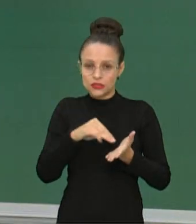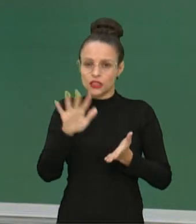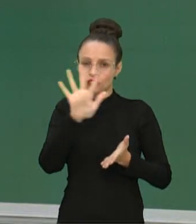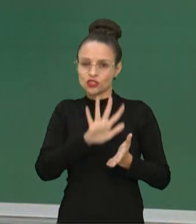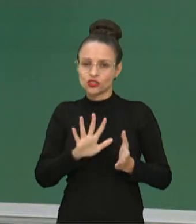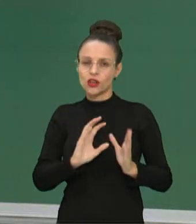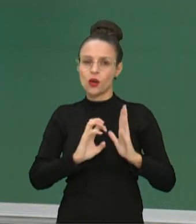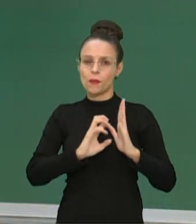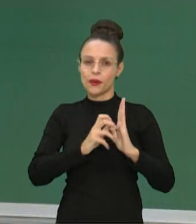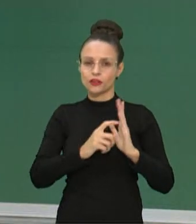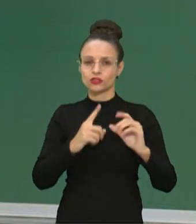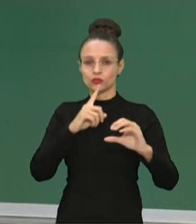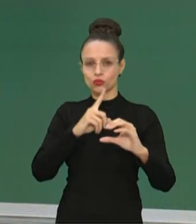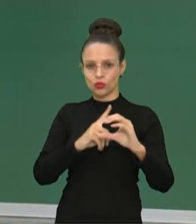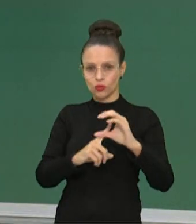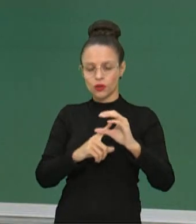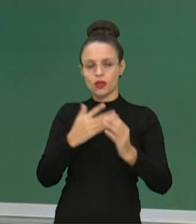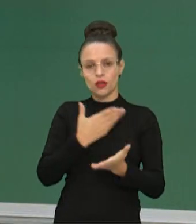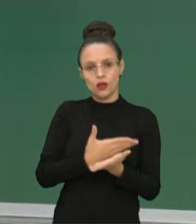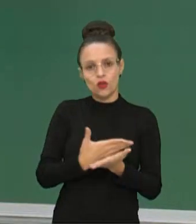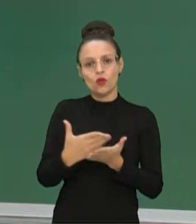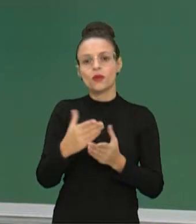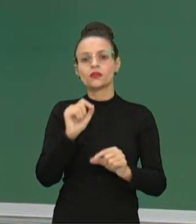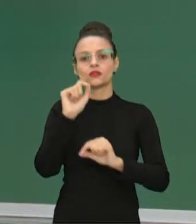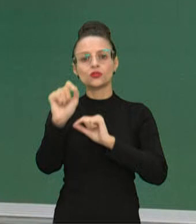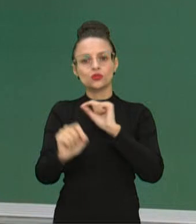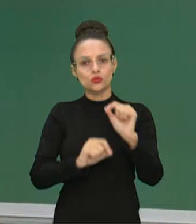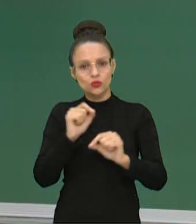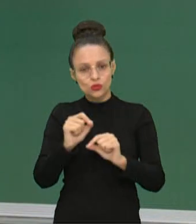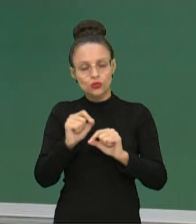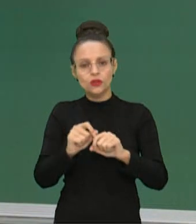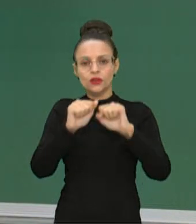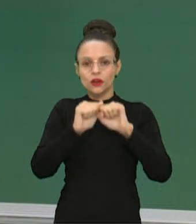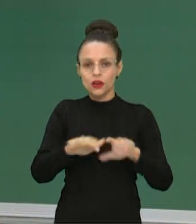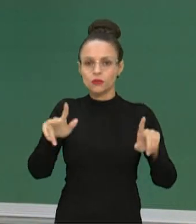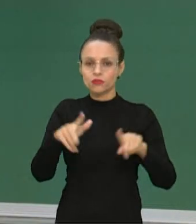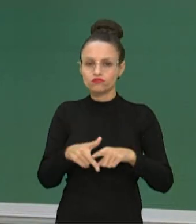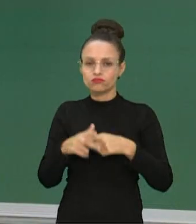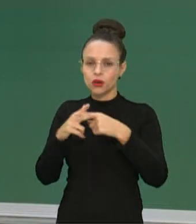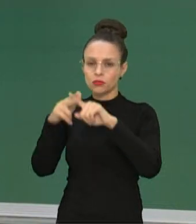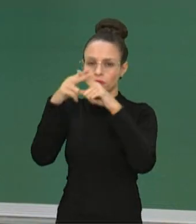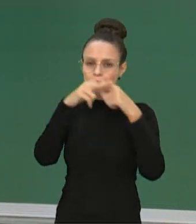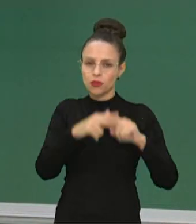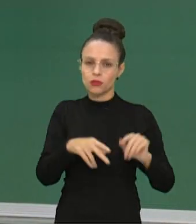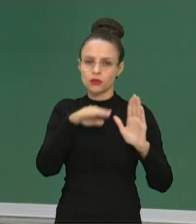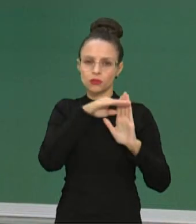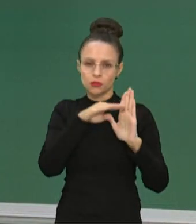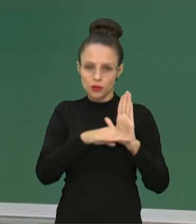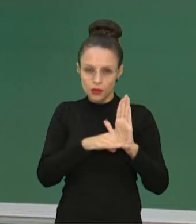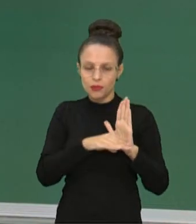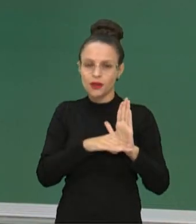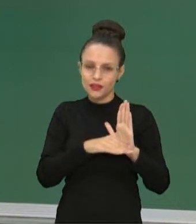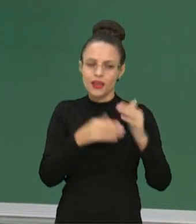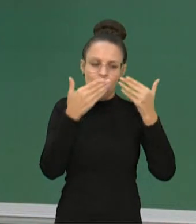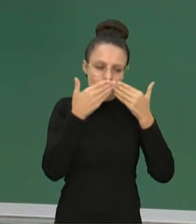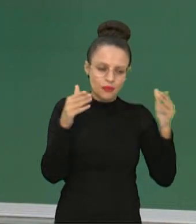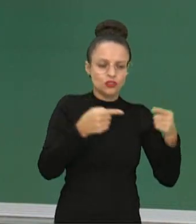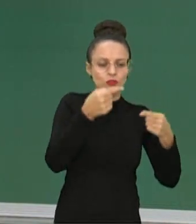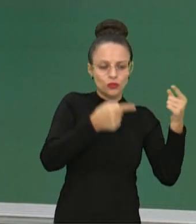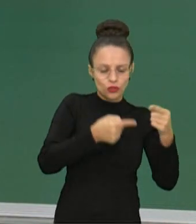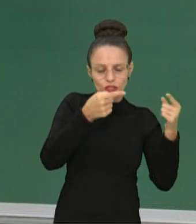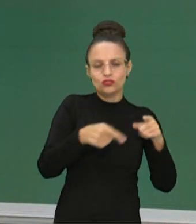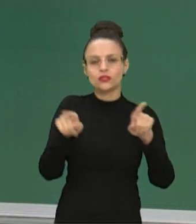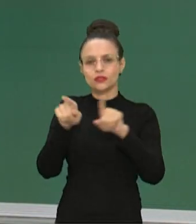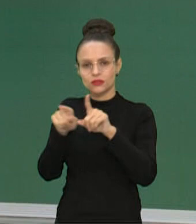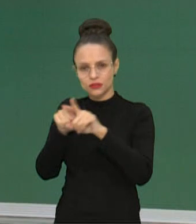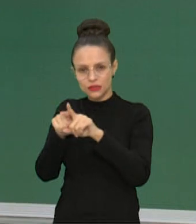Comunista e começa a ser implementado o quê? Um amplo plano de reformas, com a perestroika e a glasnost. Estou insistindo nisso para você